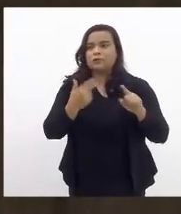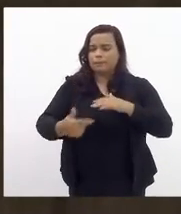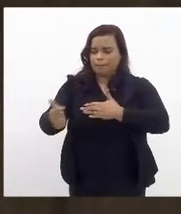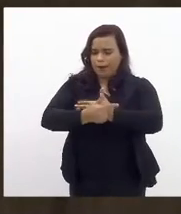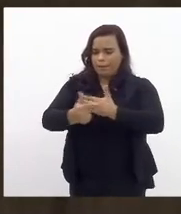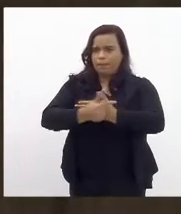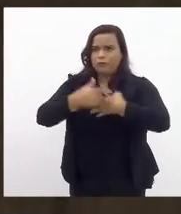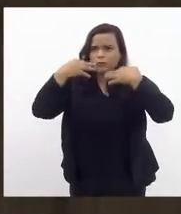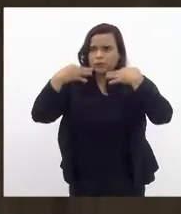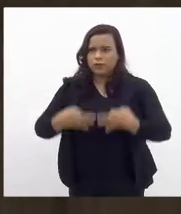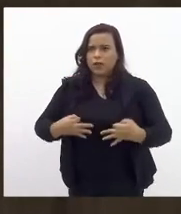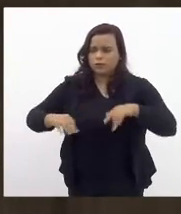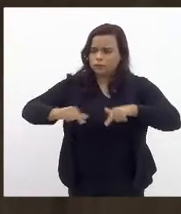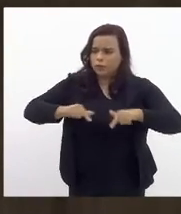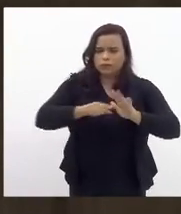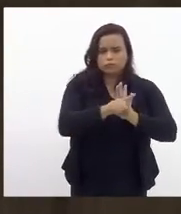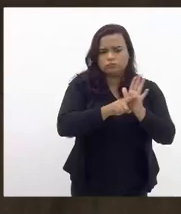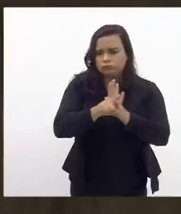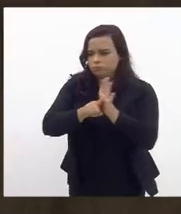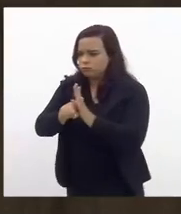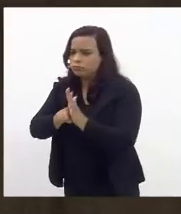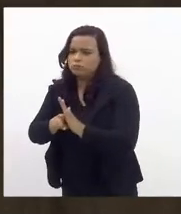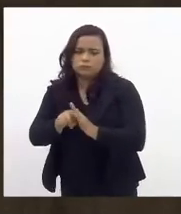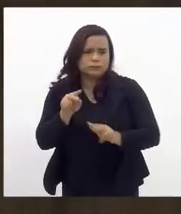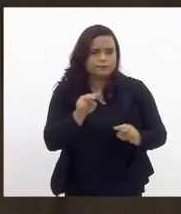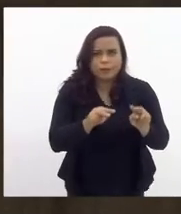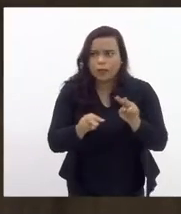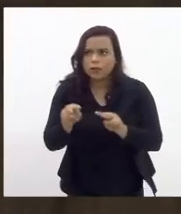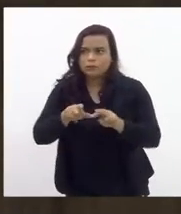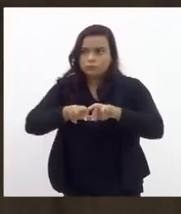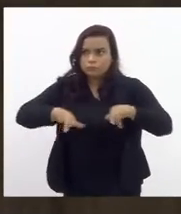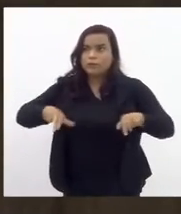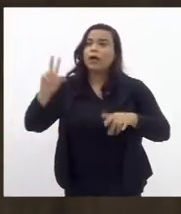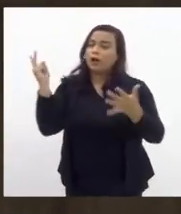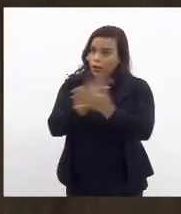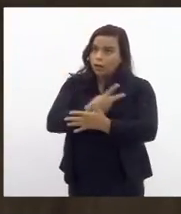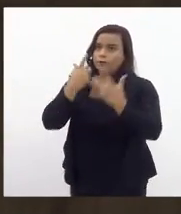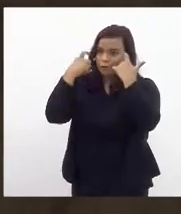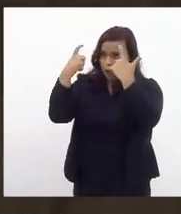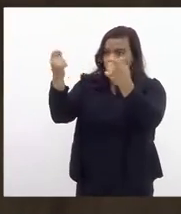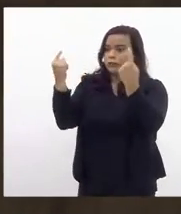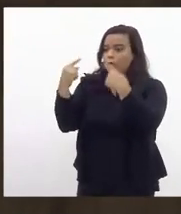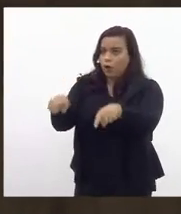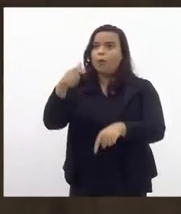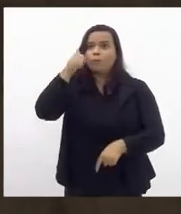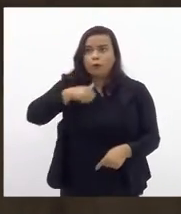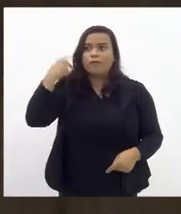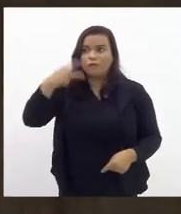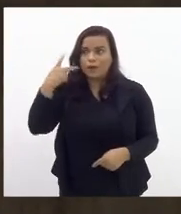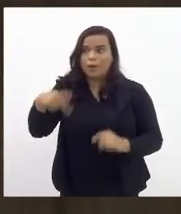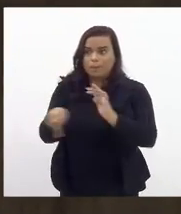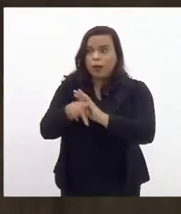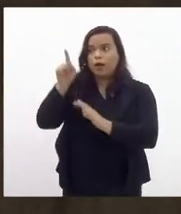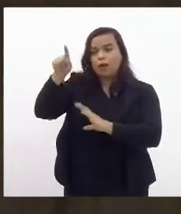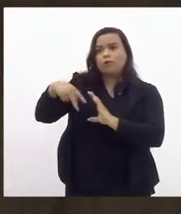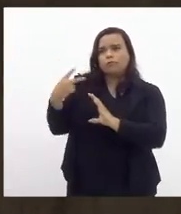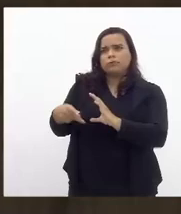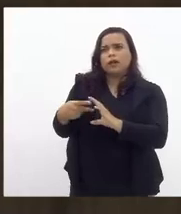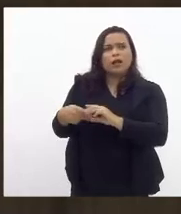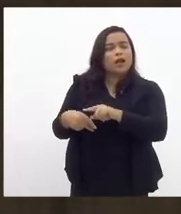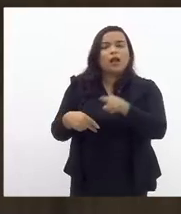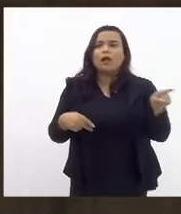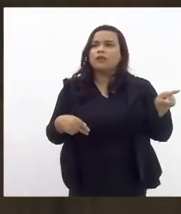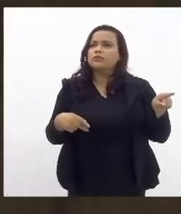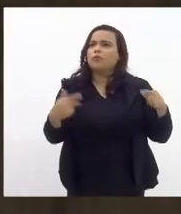papel de investigação de um ataque a uma vereadora da casa,